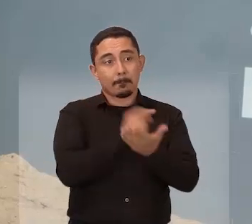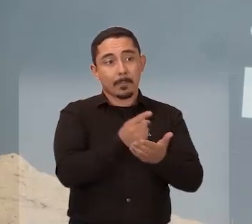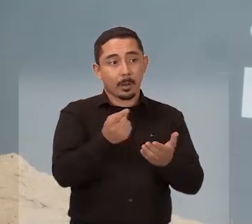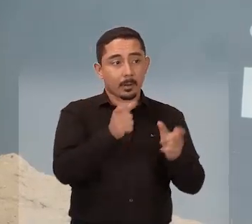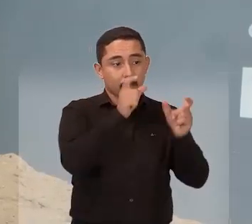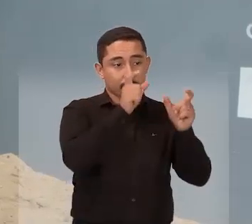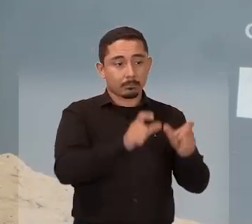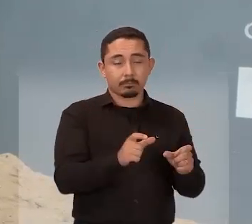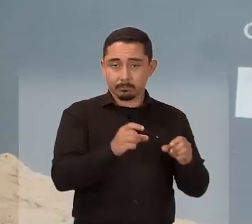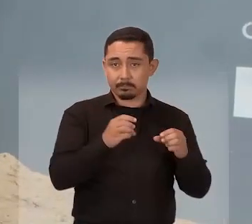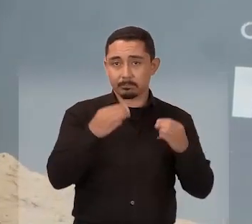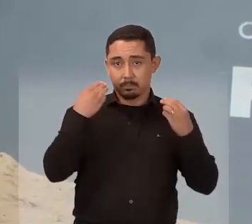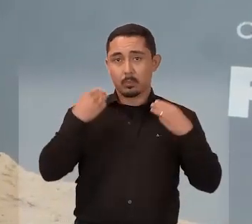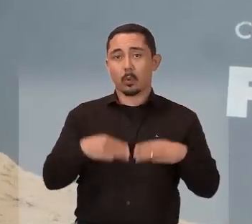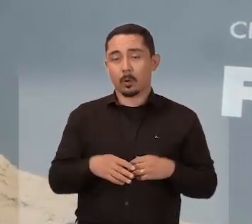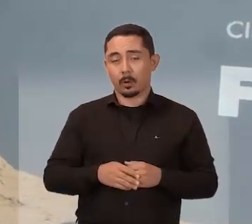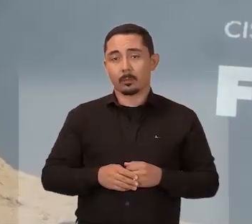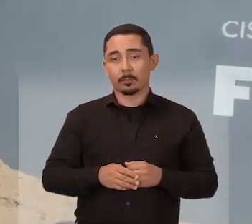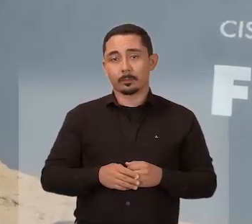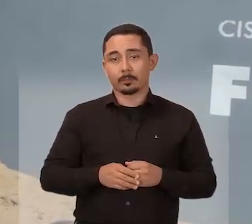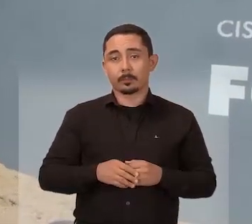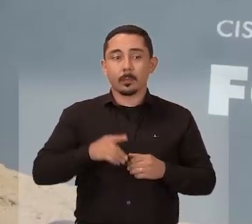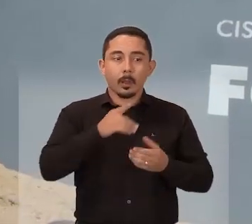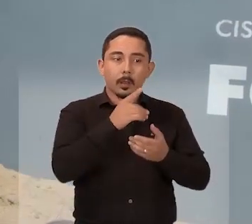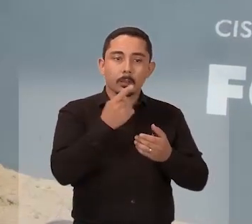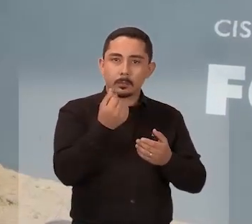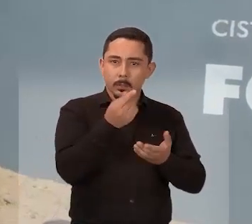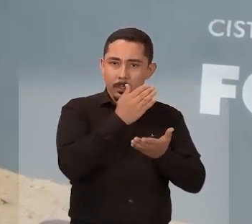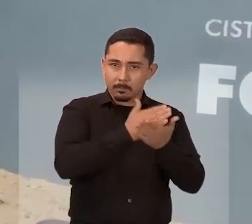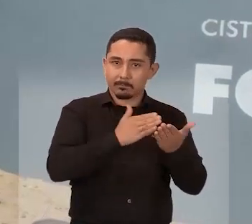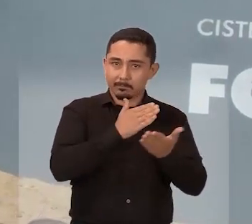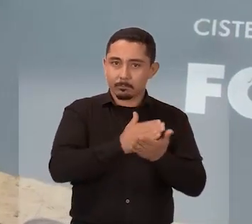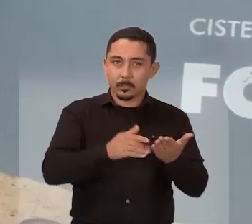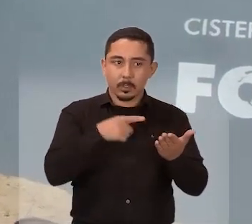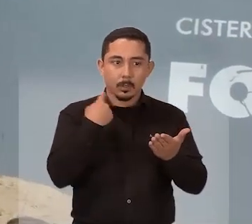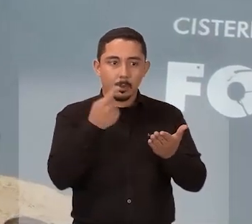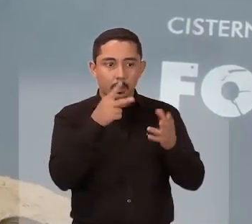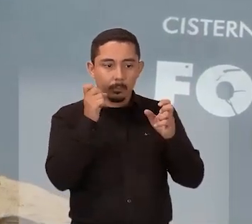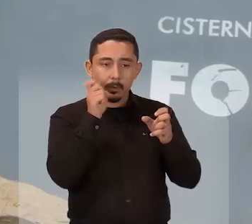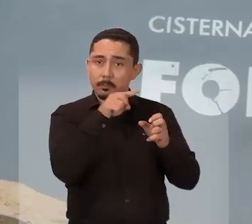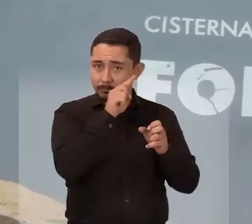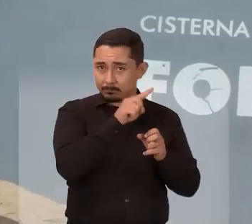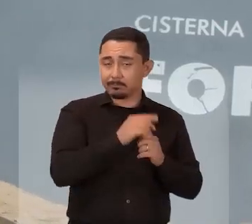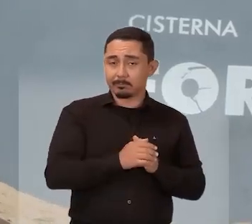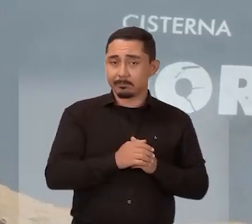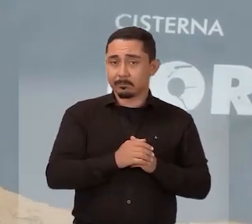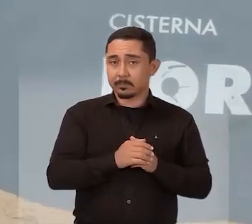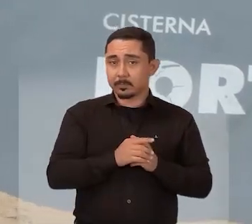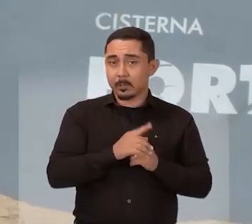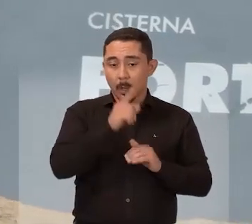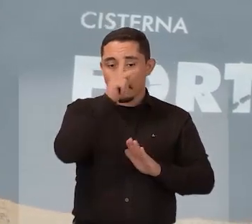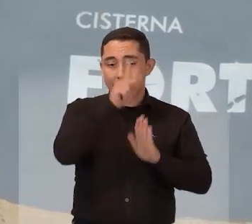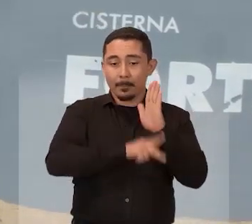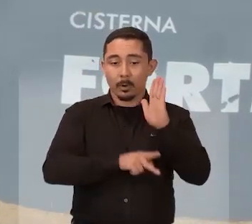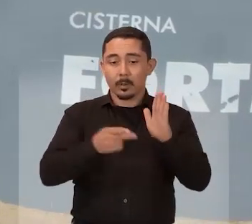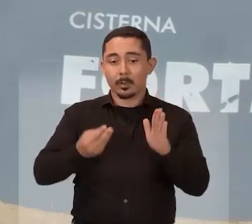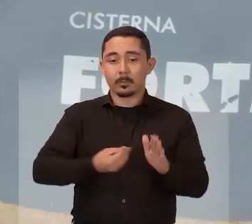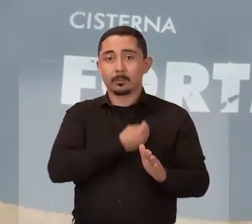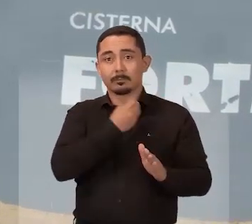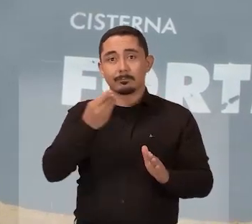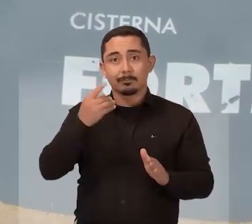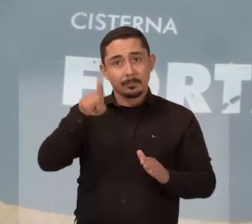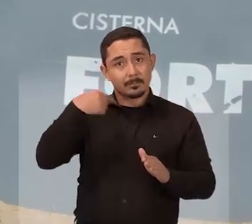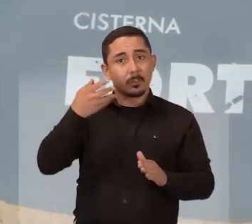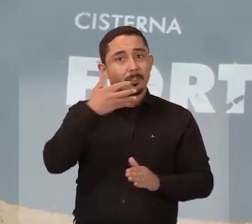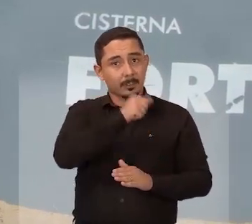uma indenização por dano moral coletivo. Parte do dinheiro foi destinada para o que estamos vendo aqui, a execução